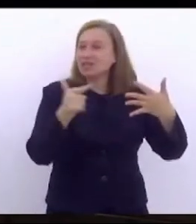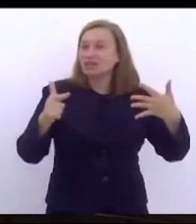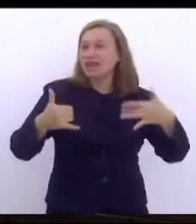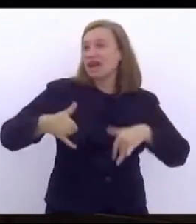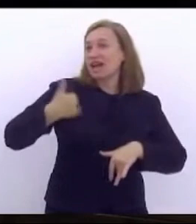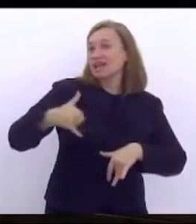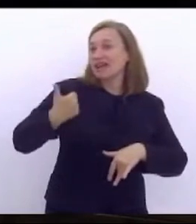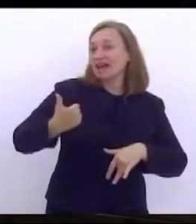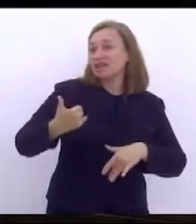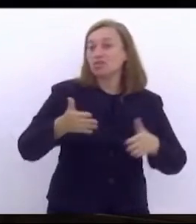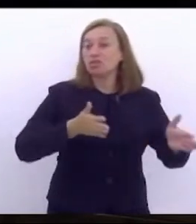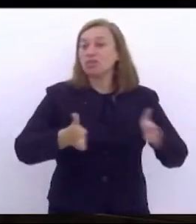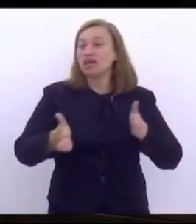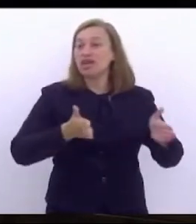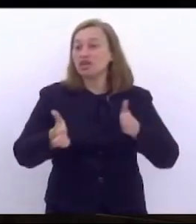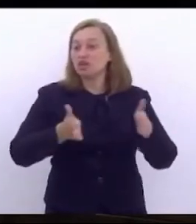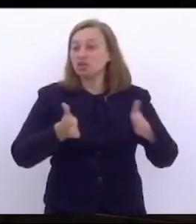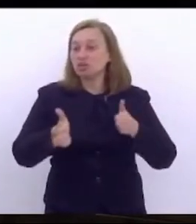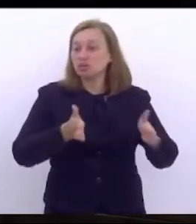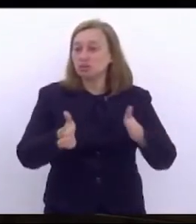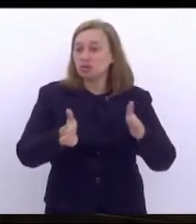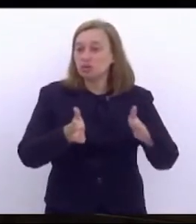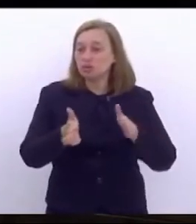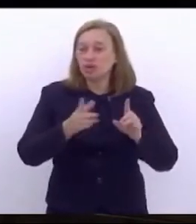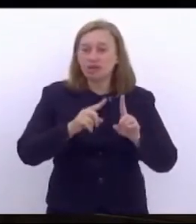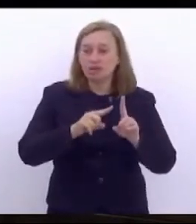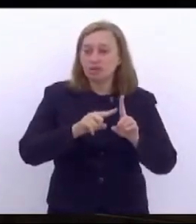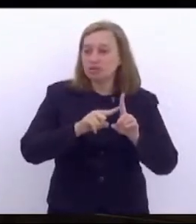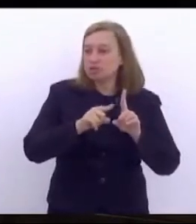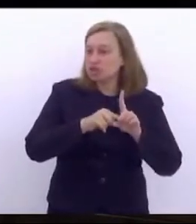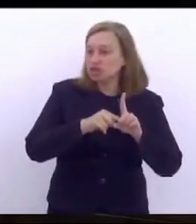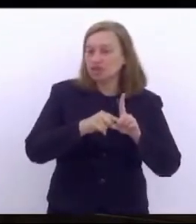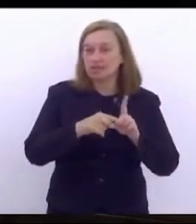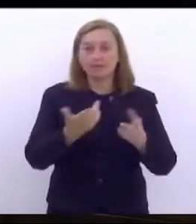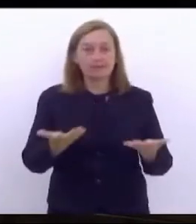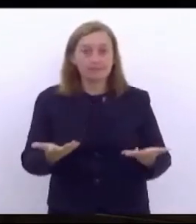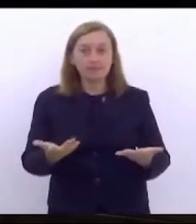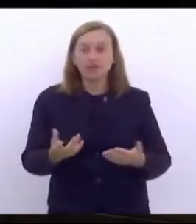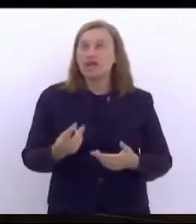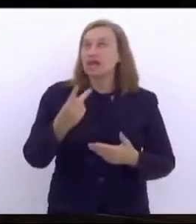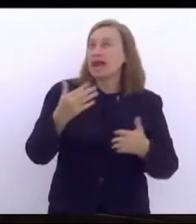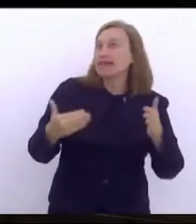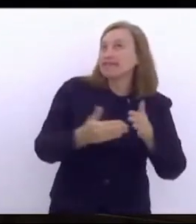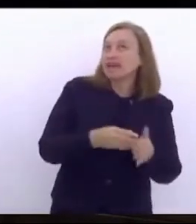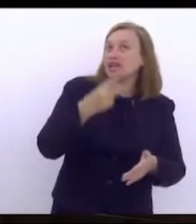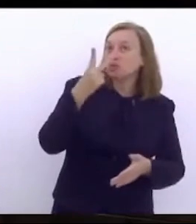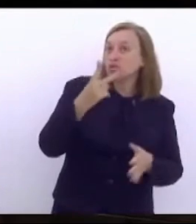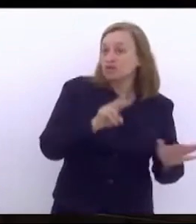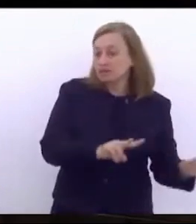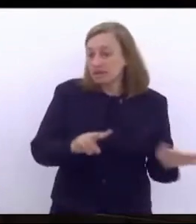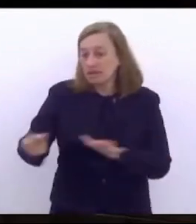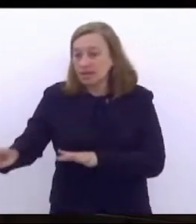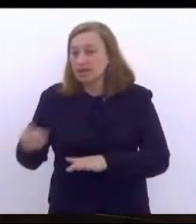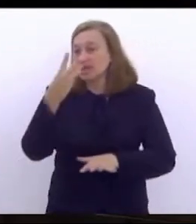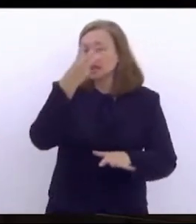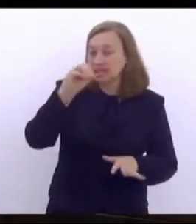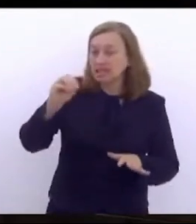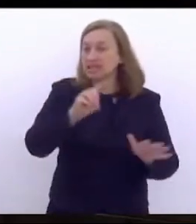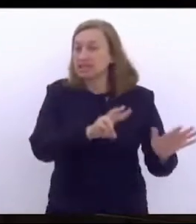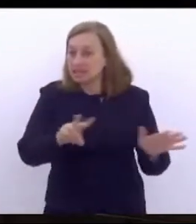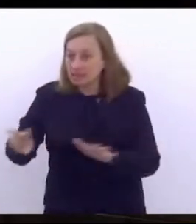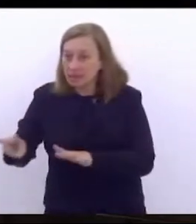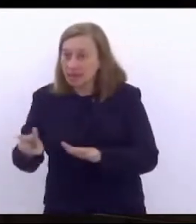idade gestacional. Poxa, como é que você vai ter uma lei até 12 semanas, até 30 semanas, se as